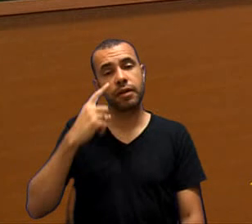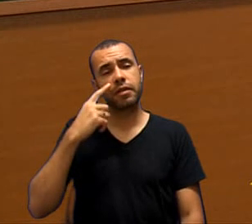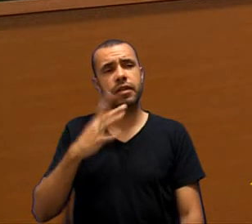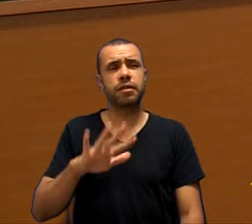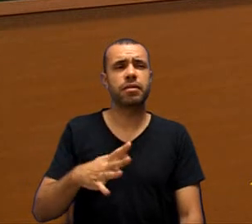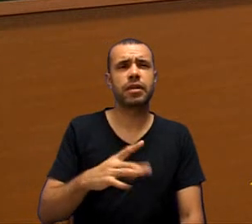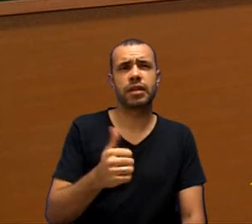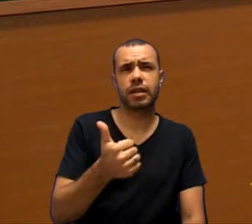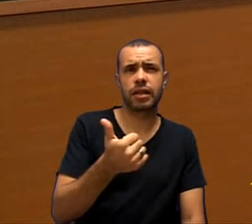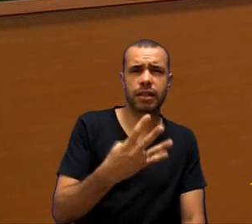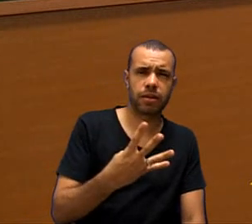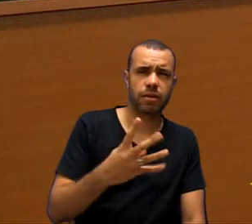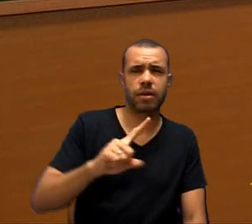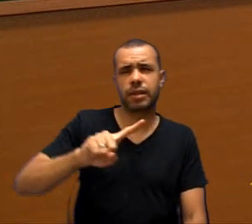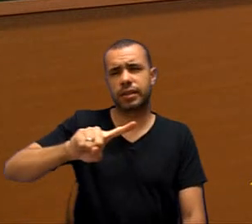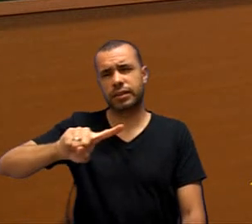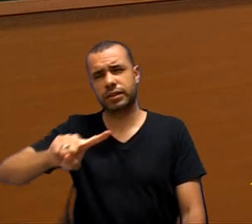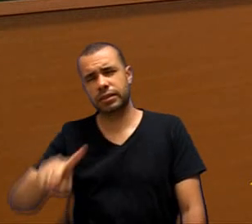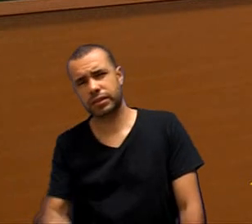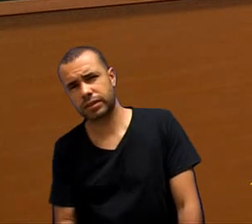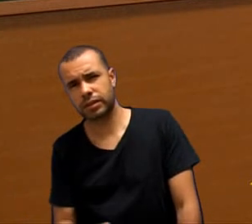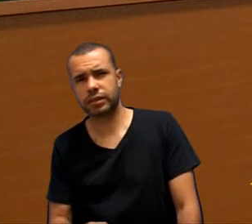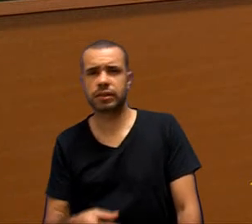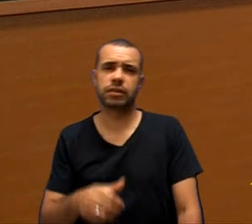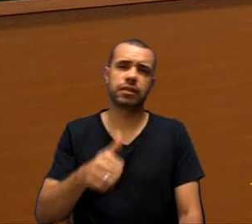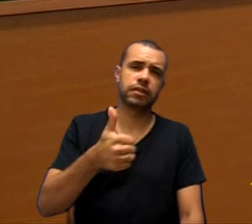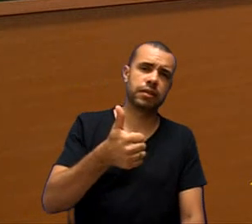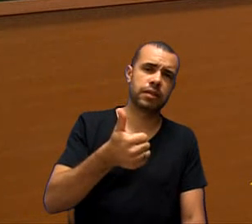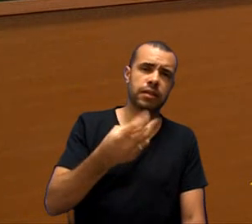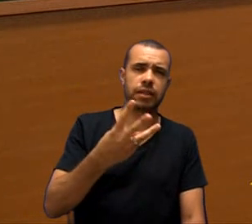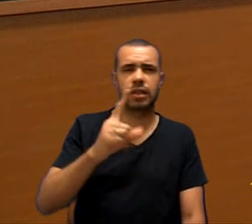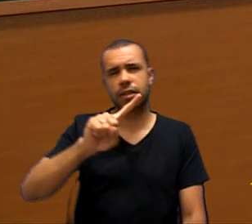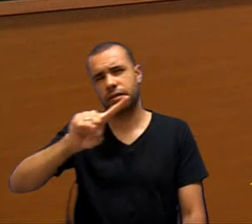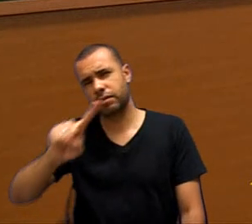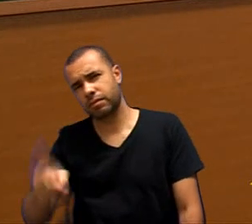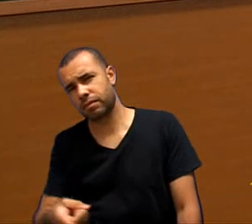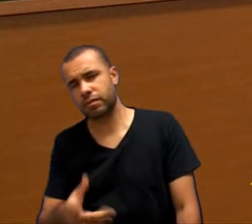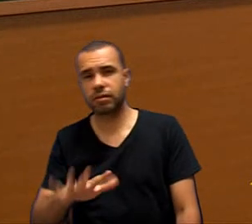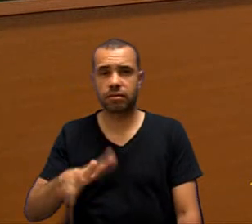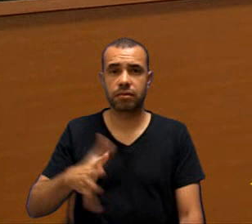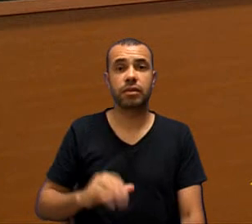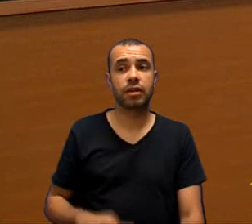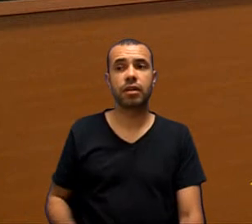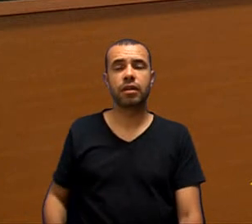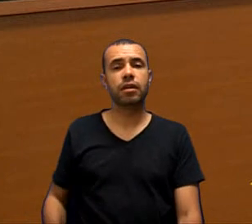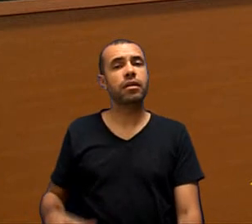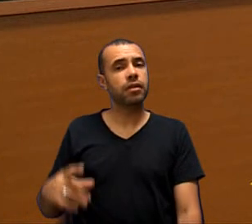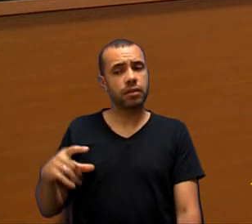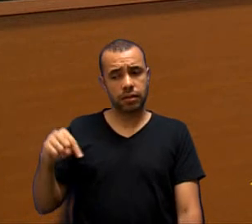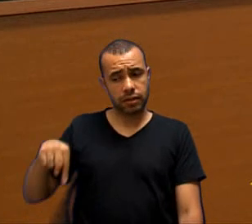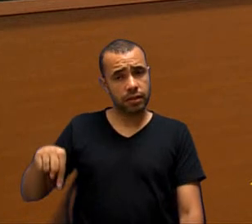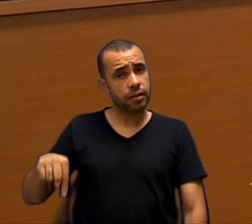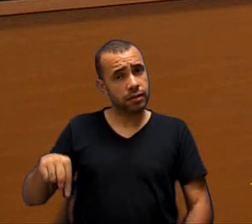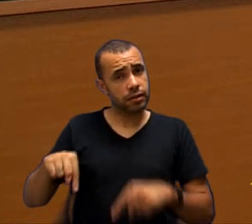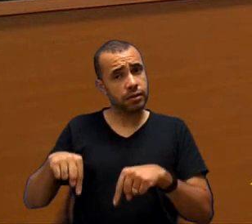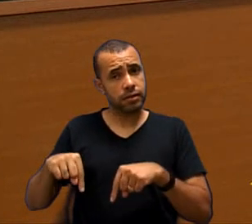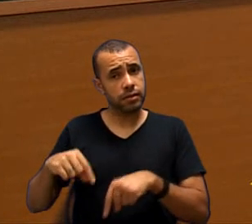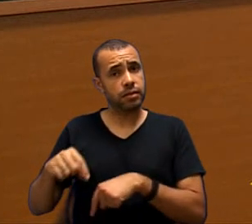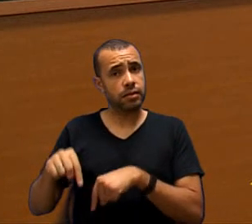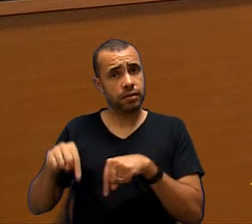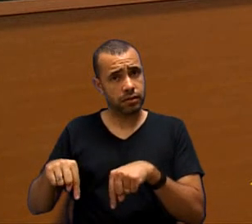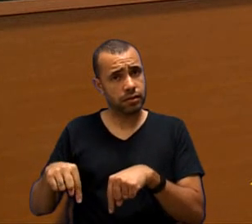está garantido, secretário Regalado? É... A desse ano, sim. Está garantido para 2020? A